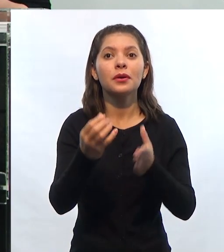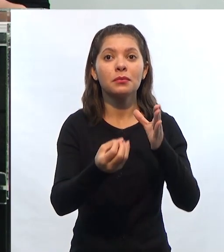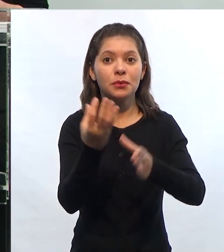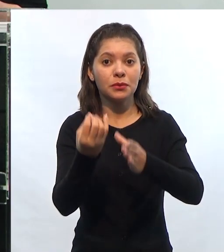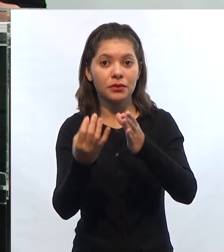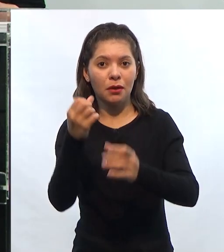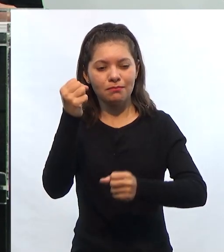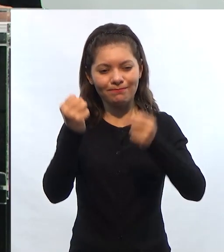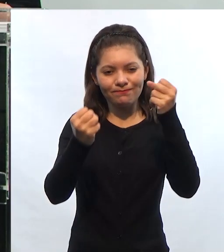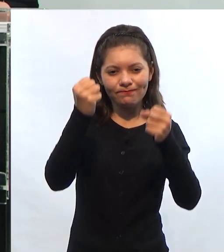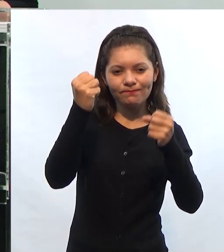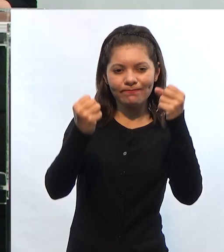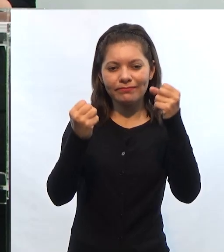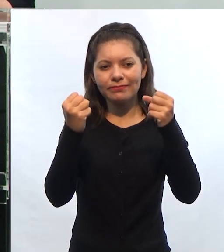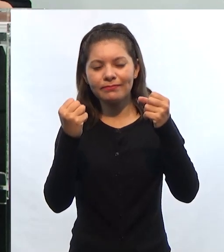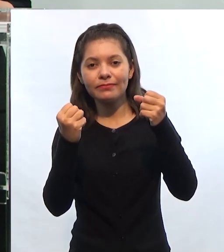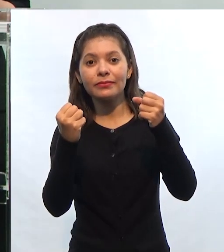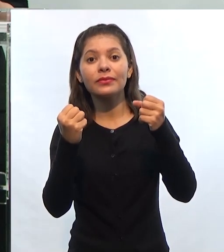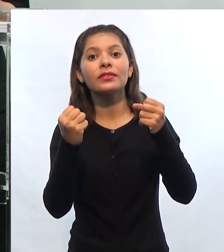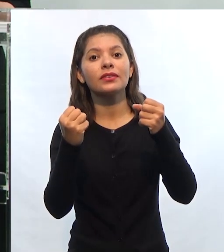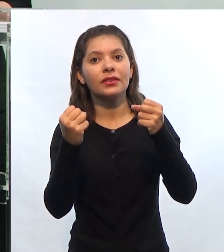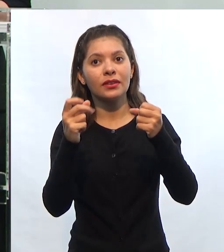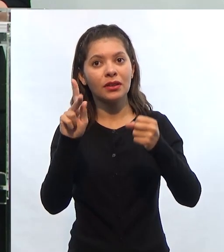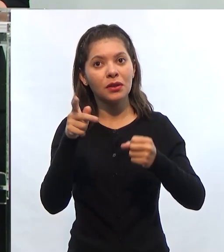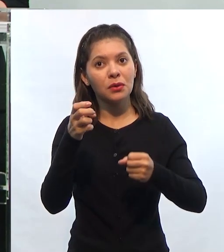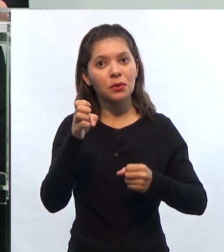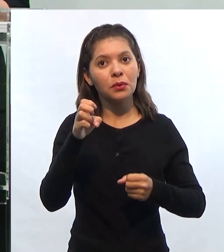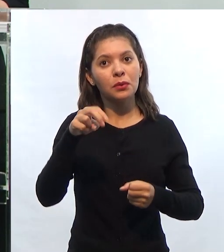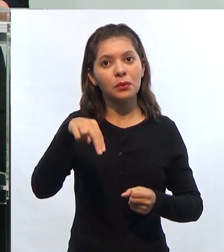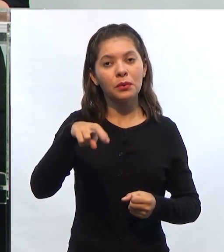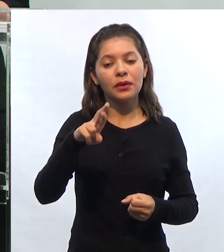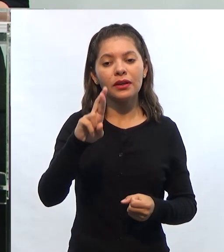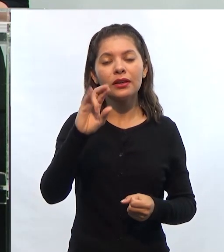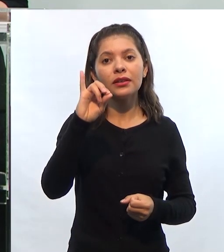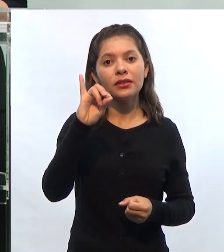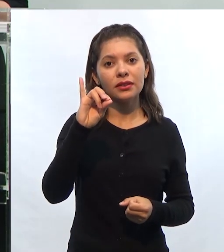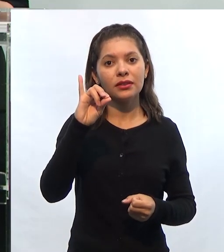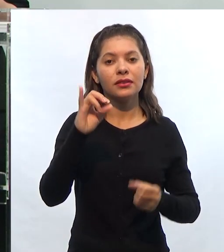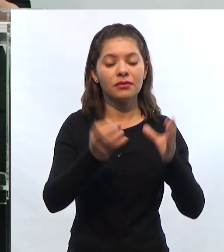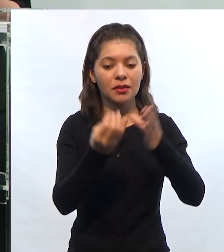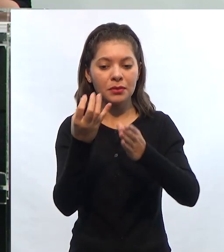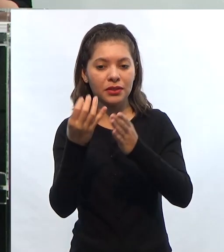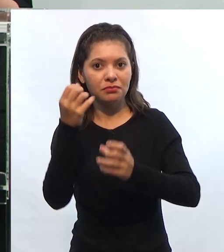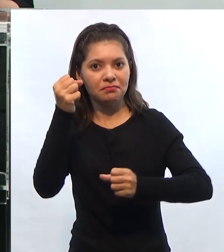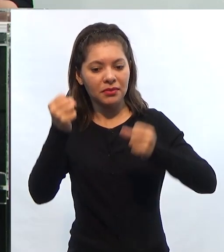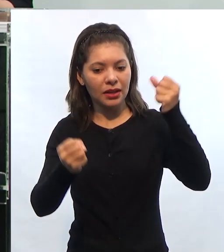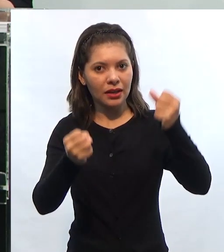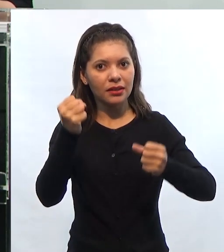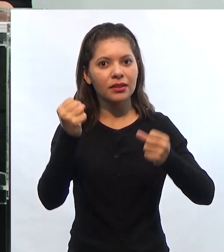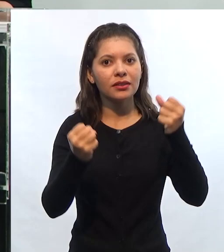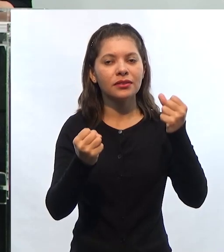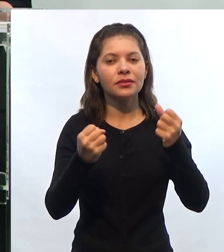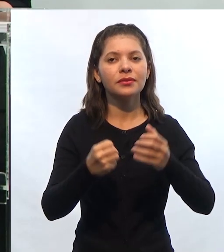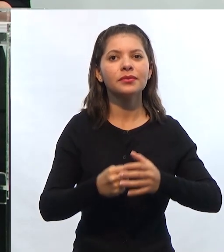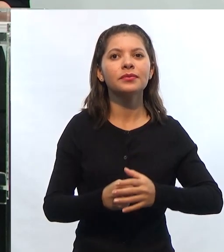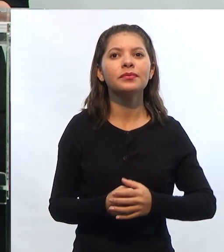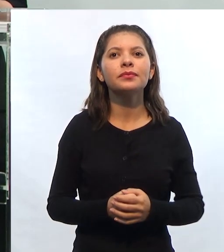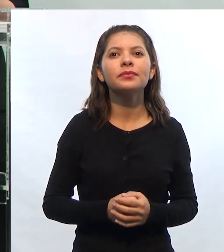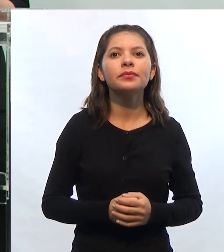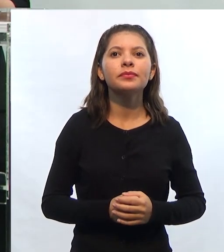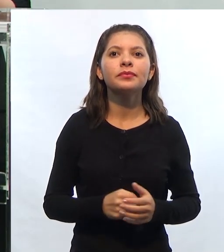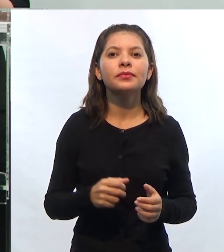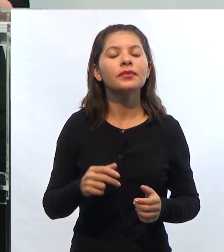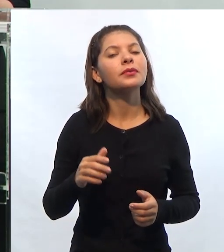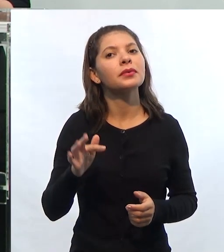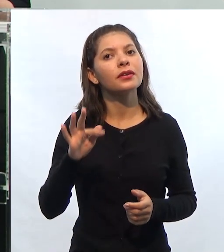produzir carros, né? O Henry Ford, que é um fabricante de carros que dá nome, né, à fábrica